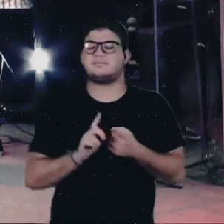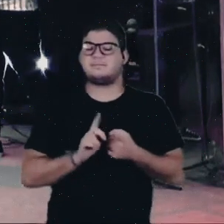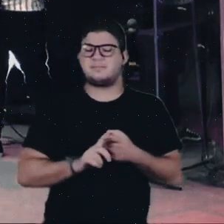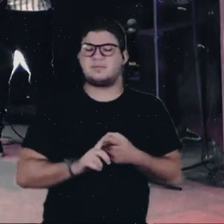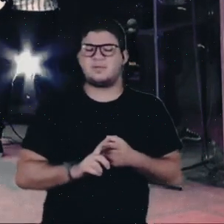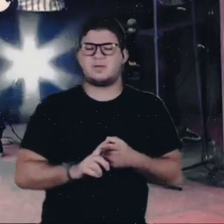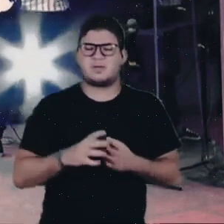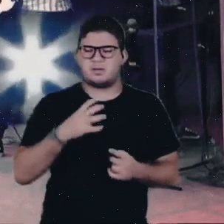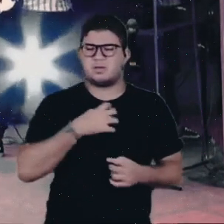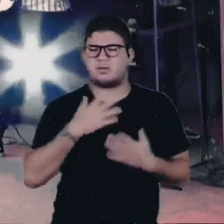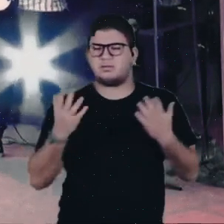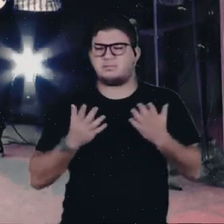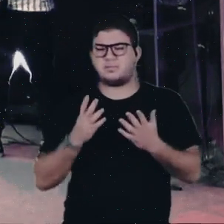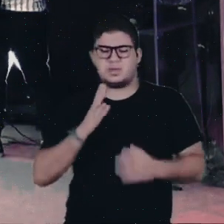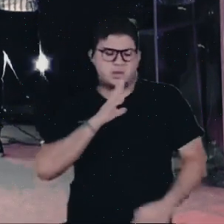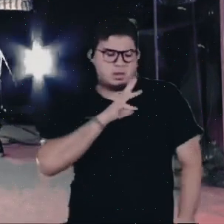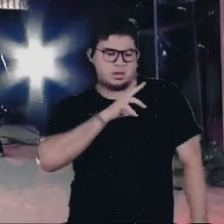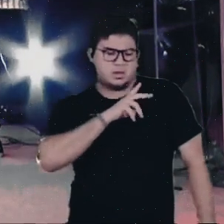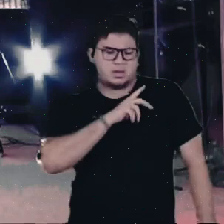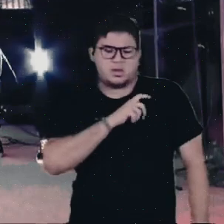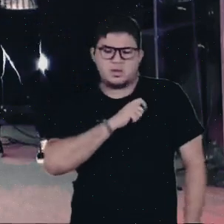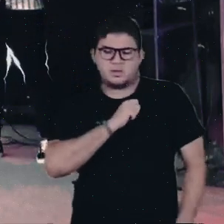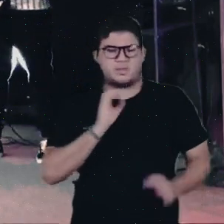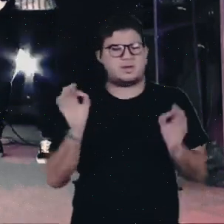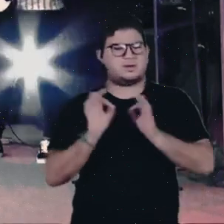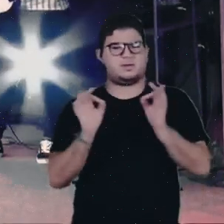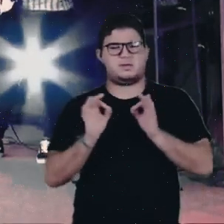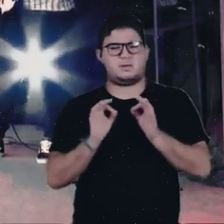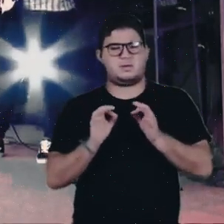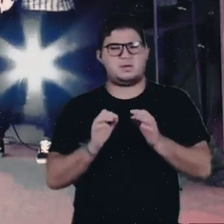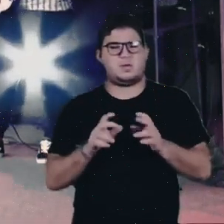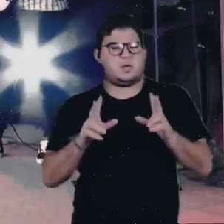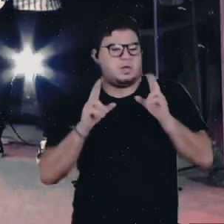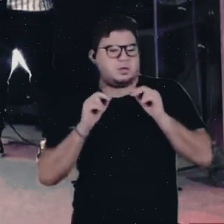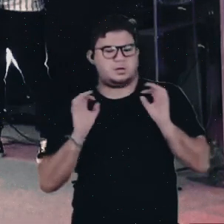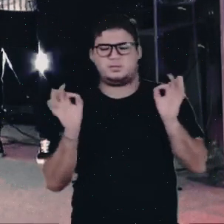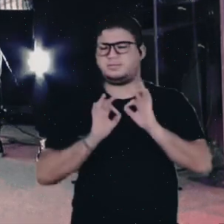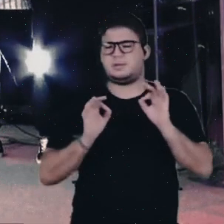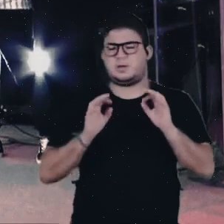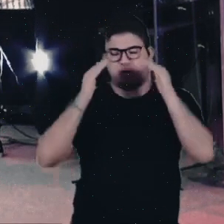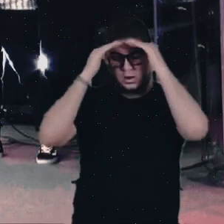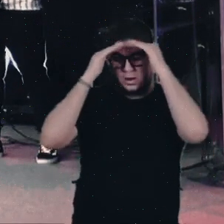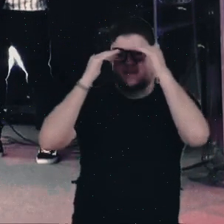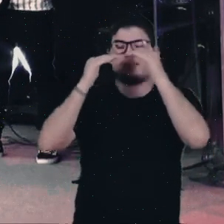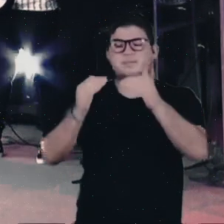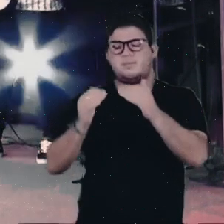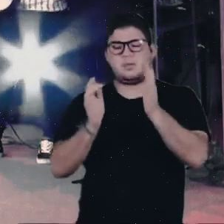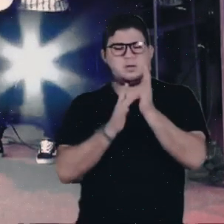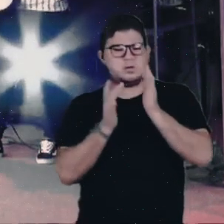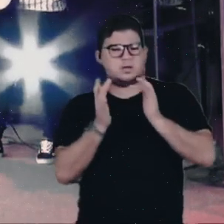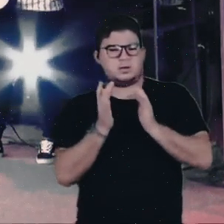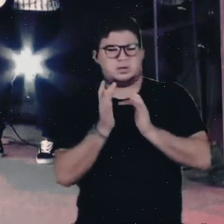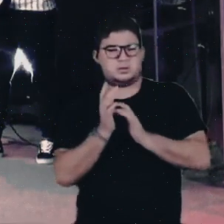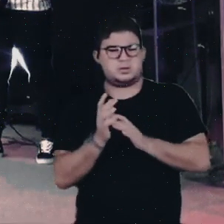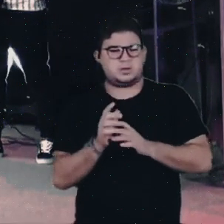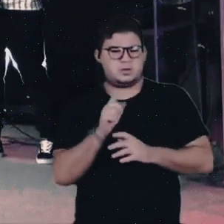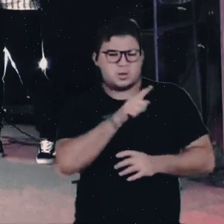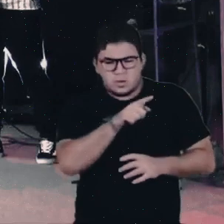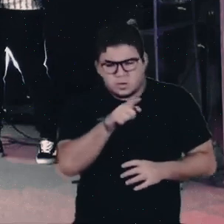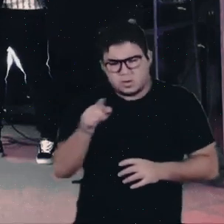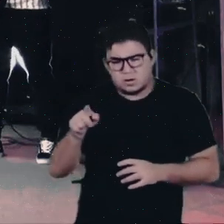Porque, escuta, amar não é uma questão de escolha, de obediência. Jesus não deu uma opção, Jesus